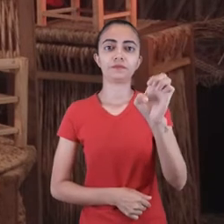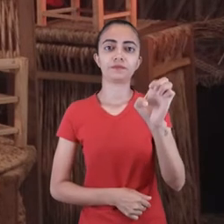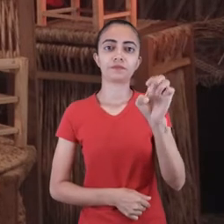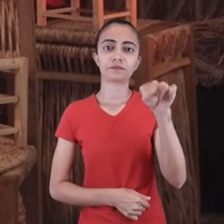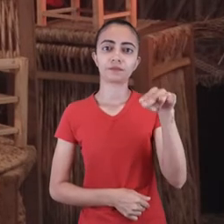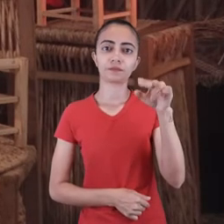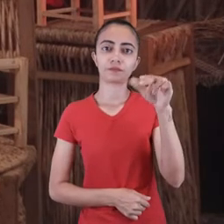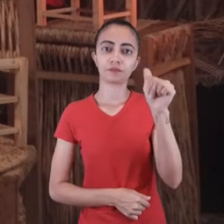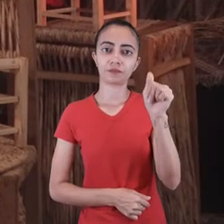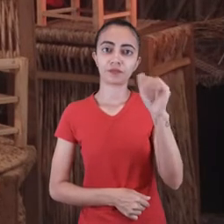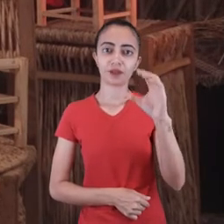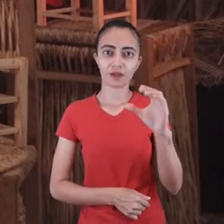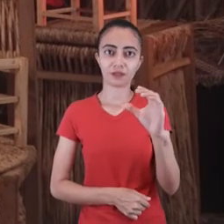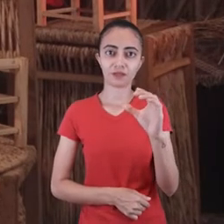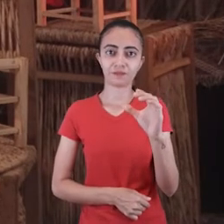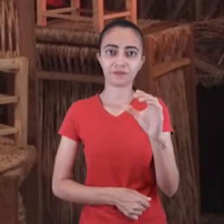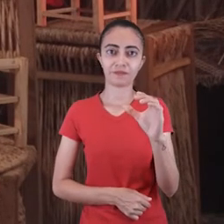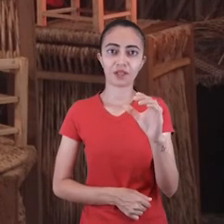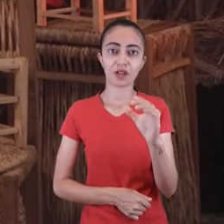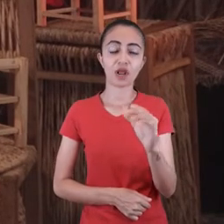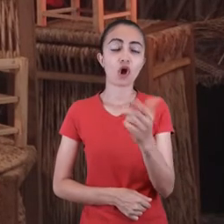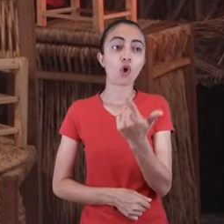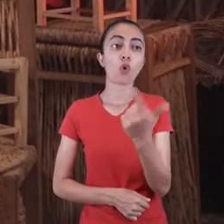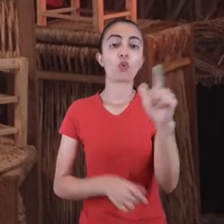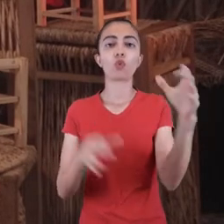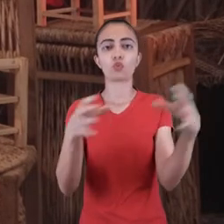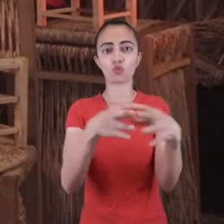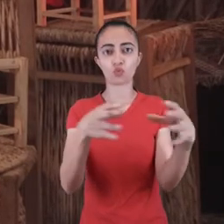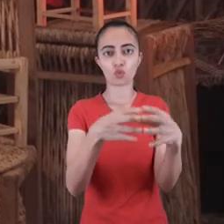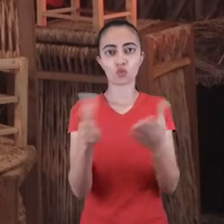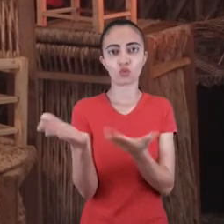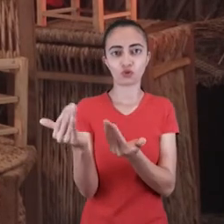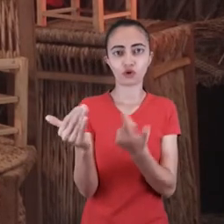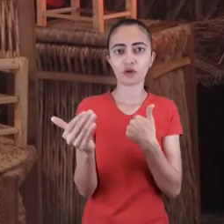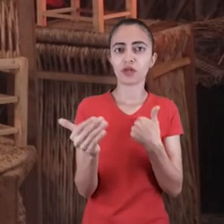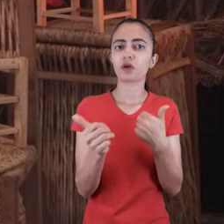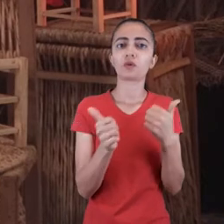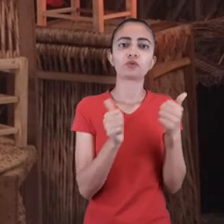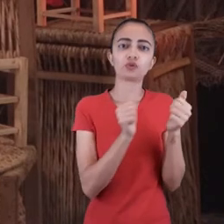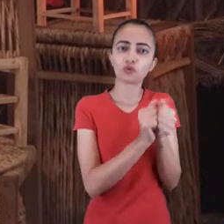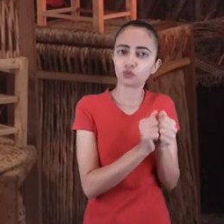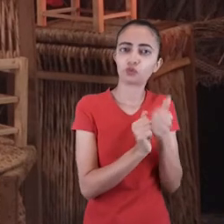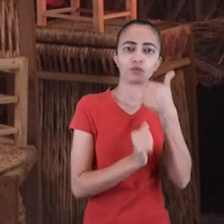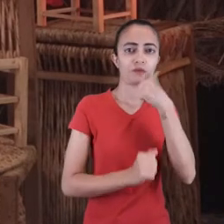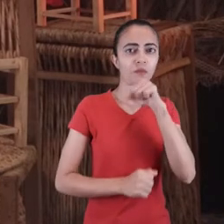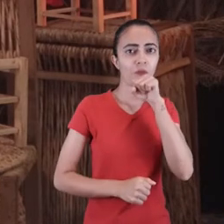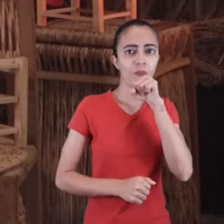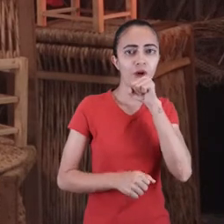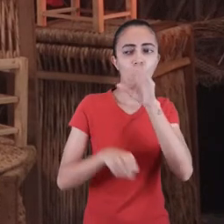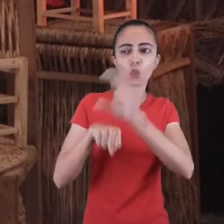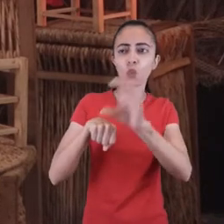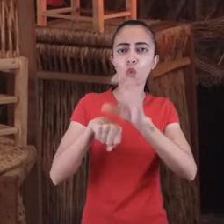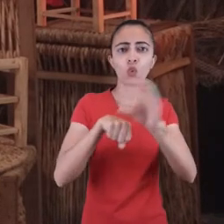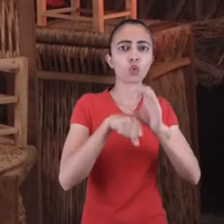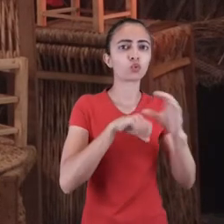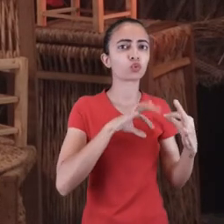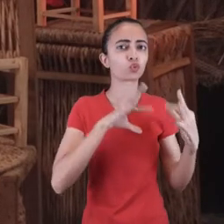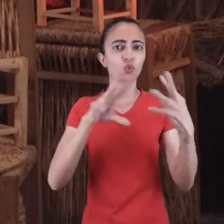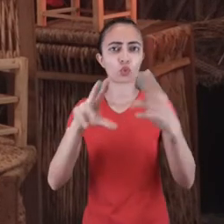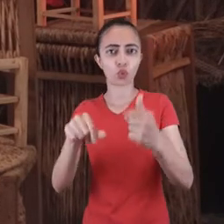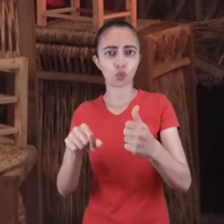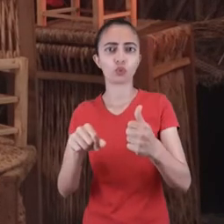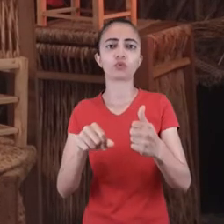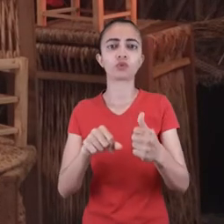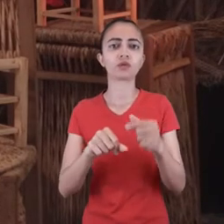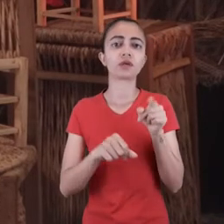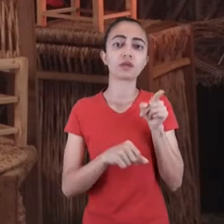ensinando outro grupo de jovens. Acompanhei a minha mãe em todos os cursos que ela estava